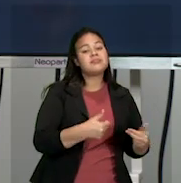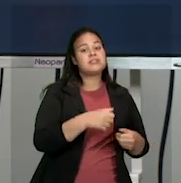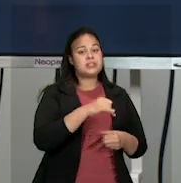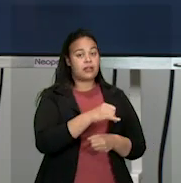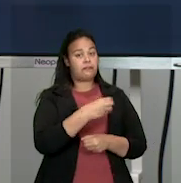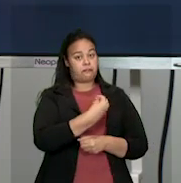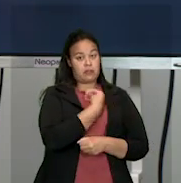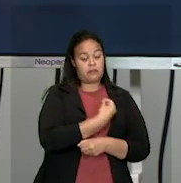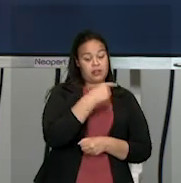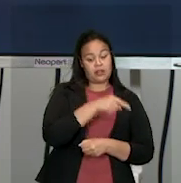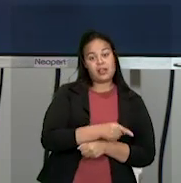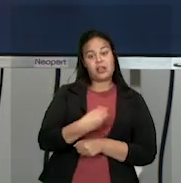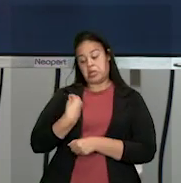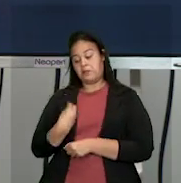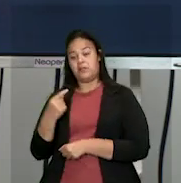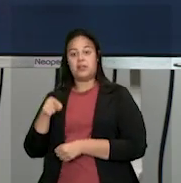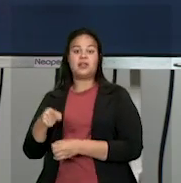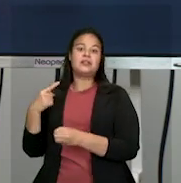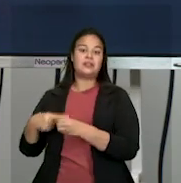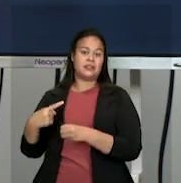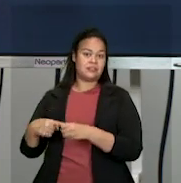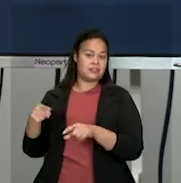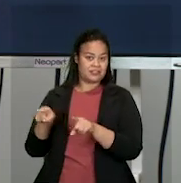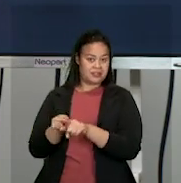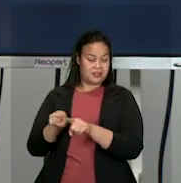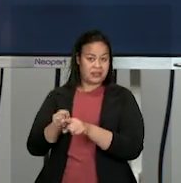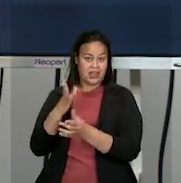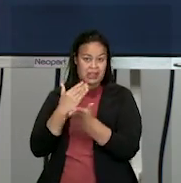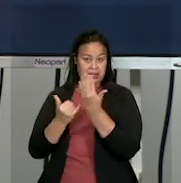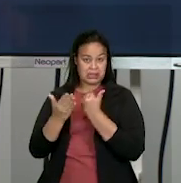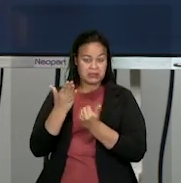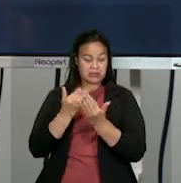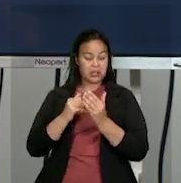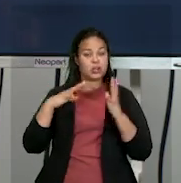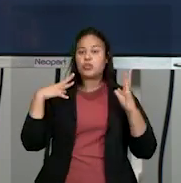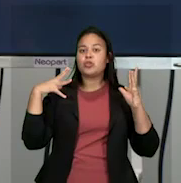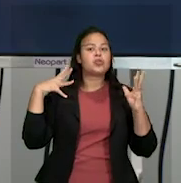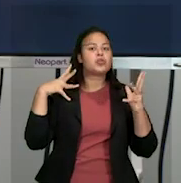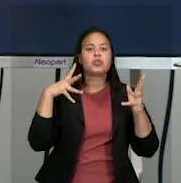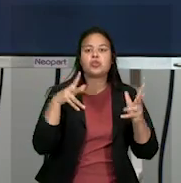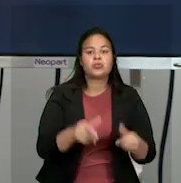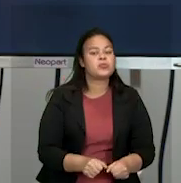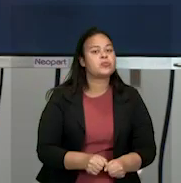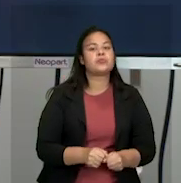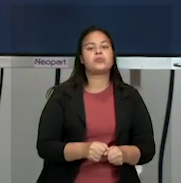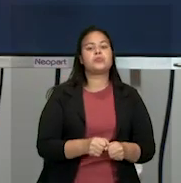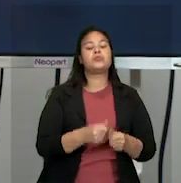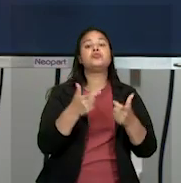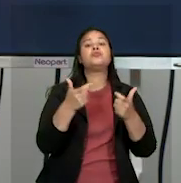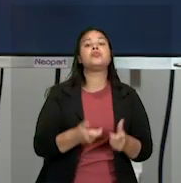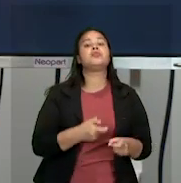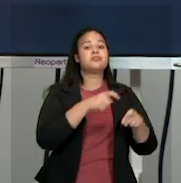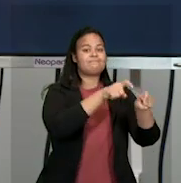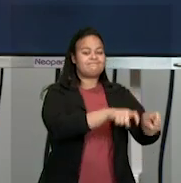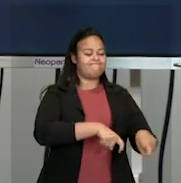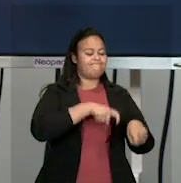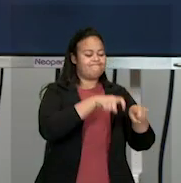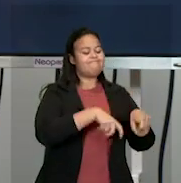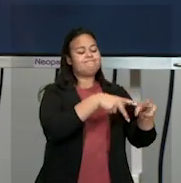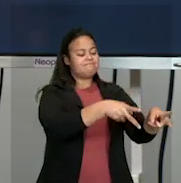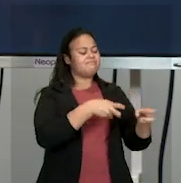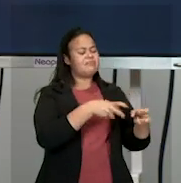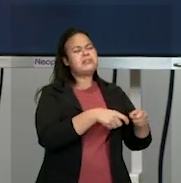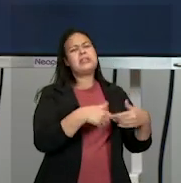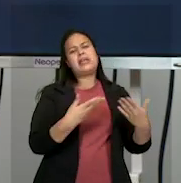quanto para quem vive na cidade. Alimentos. Todos os alimentos vêm do campo. Aí você me diz